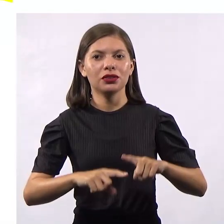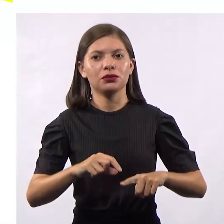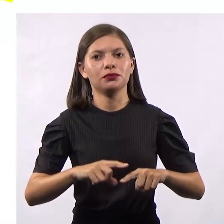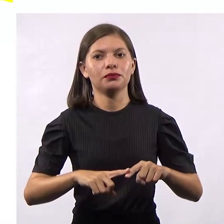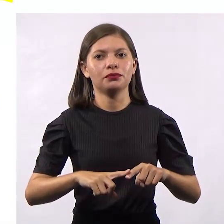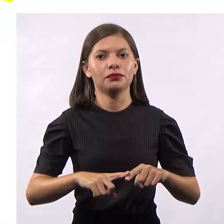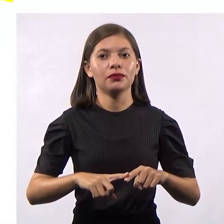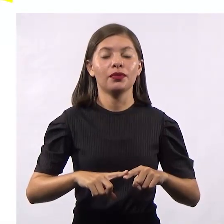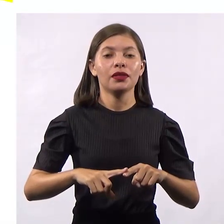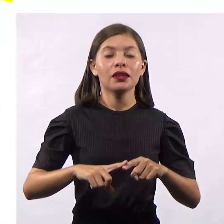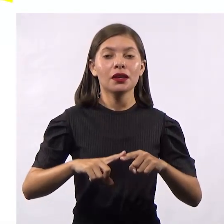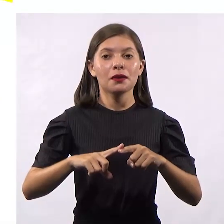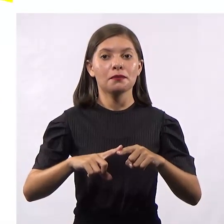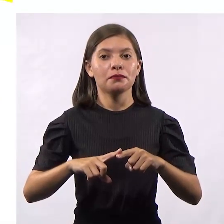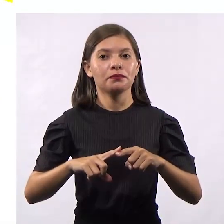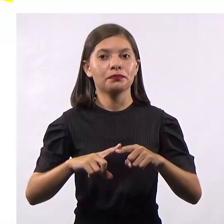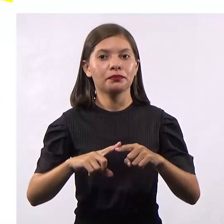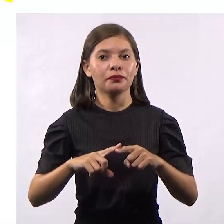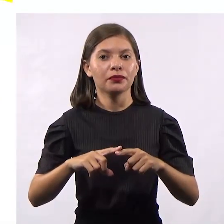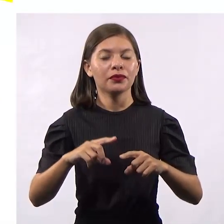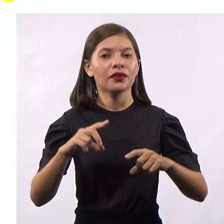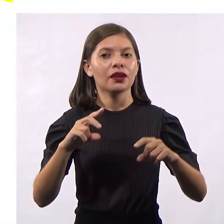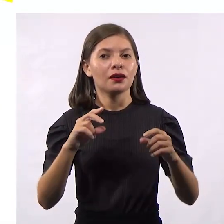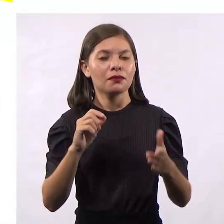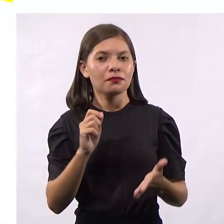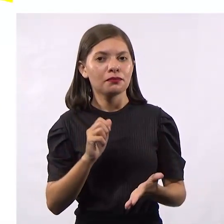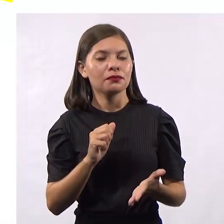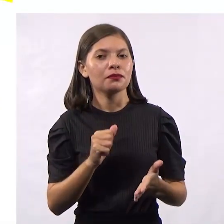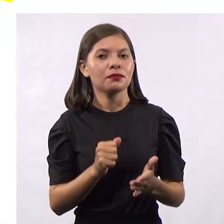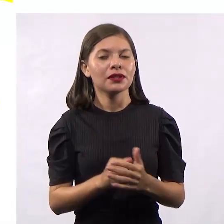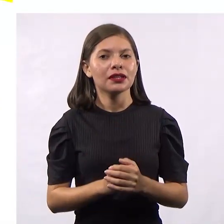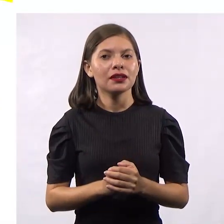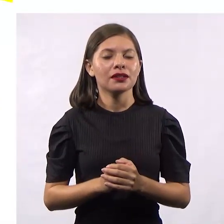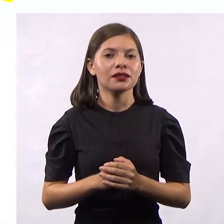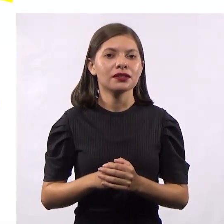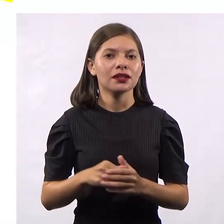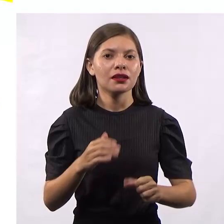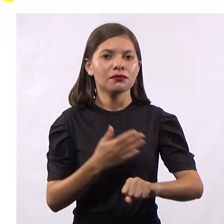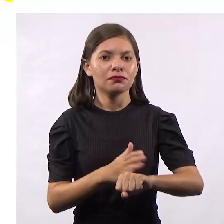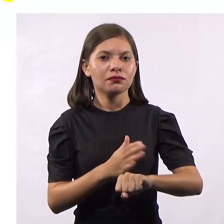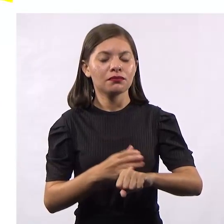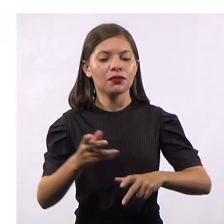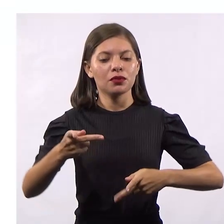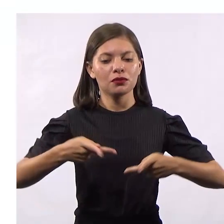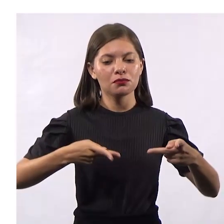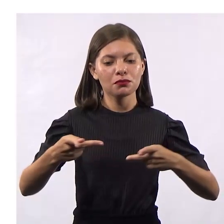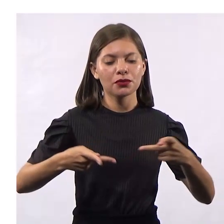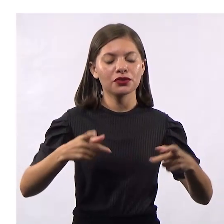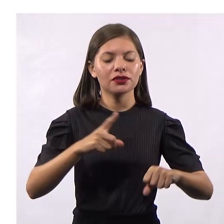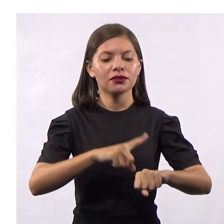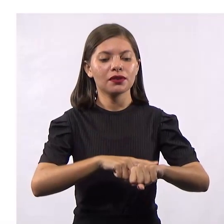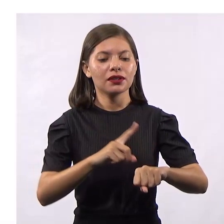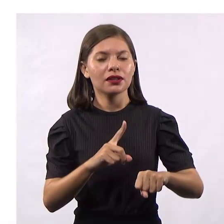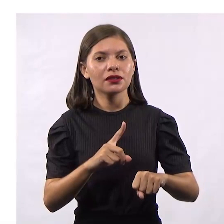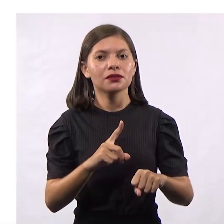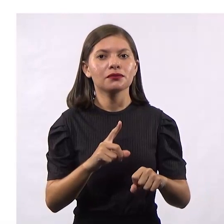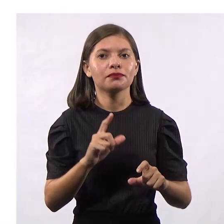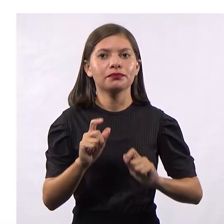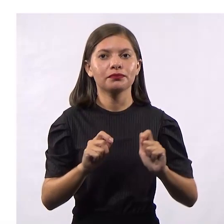tá? E de fontes de materiais naturais especificadas no projeto, inclusive devido ao atraso ou descumprimento